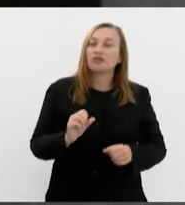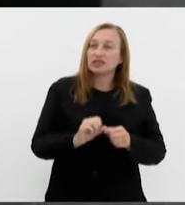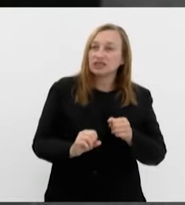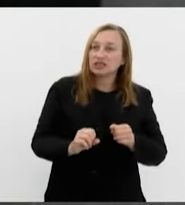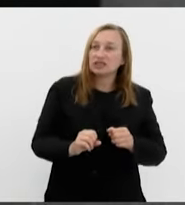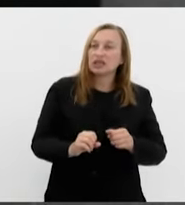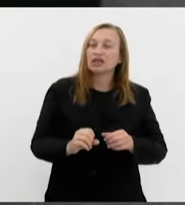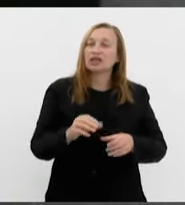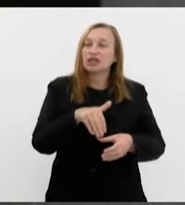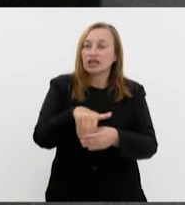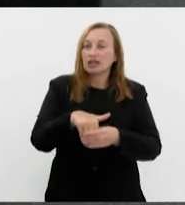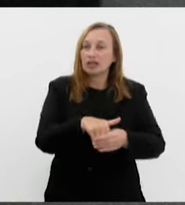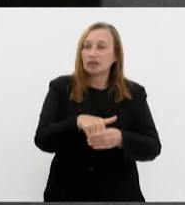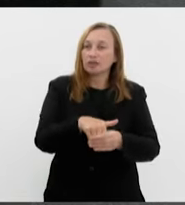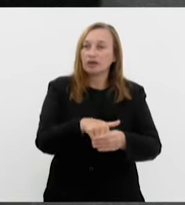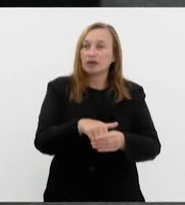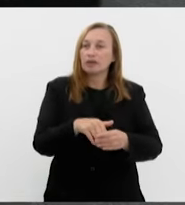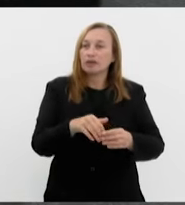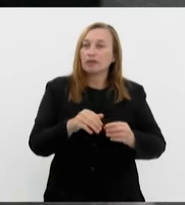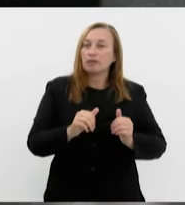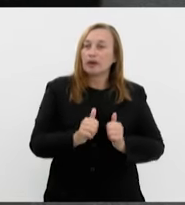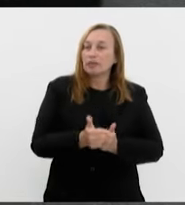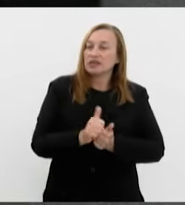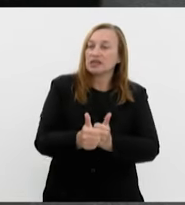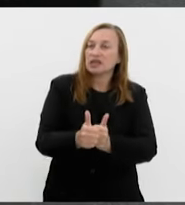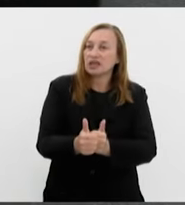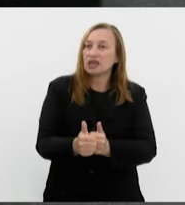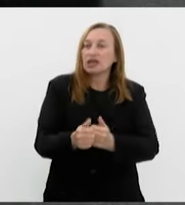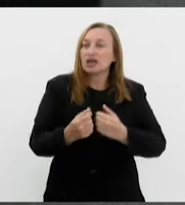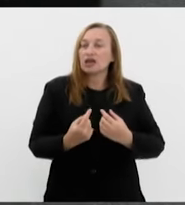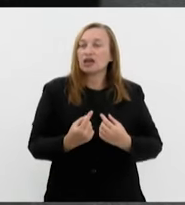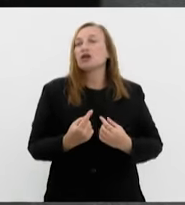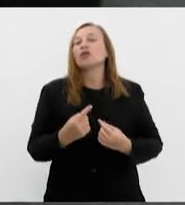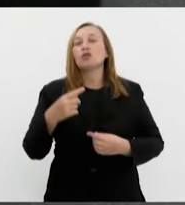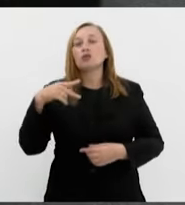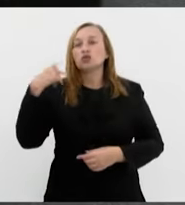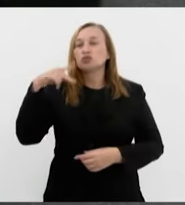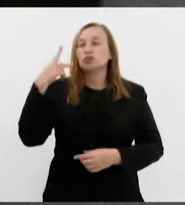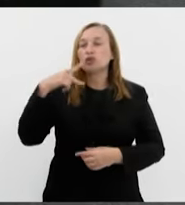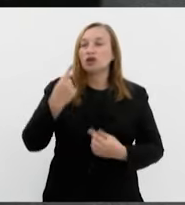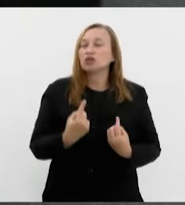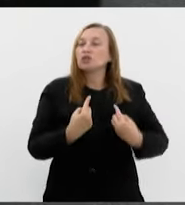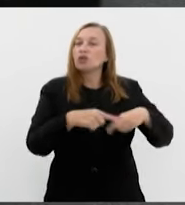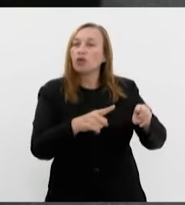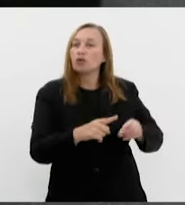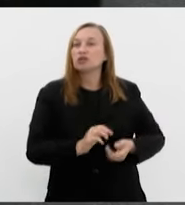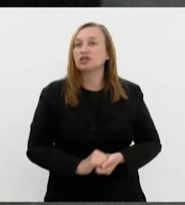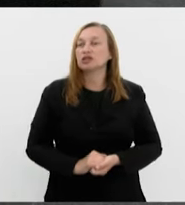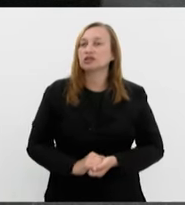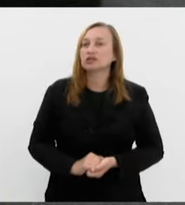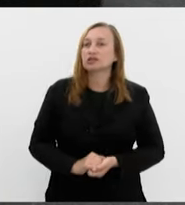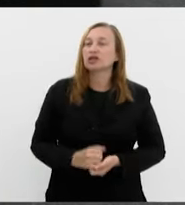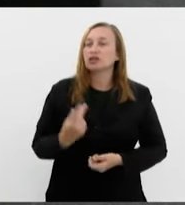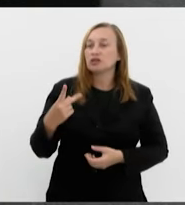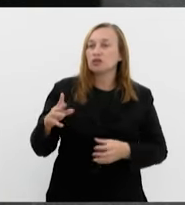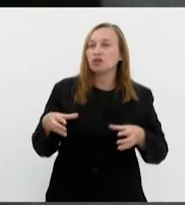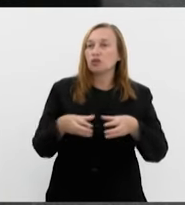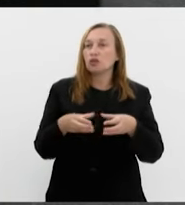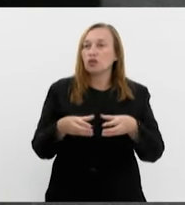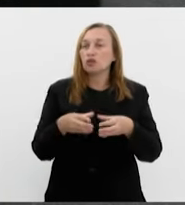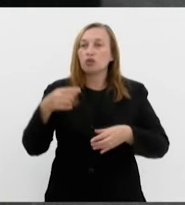para perseguir seus adversários políticos, para poder fazer a mediocridade que ele e o seu grupo